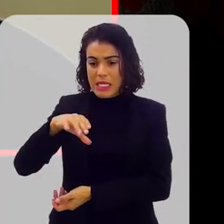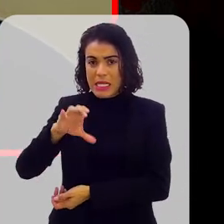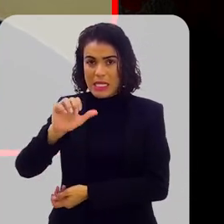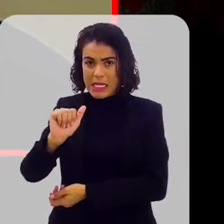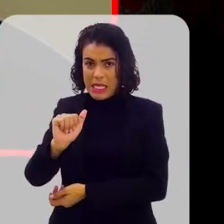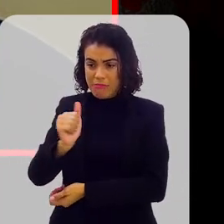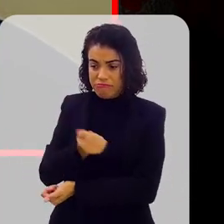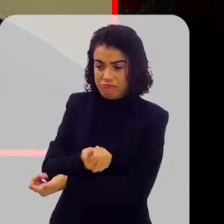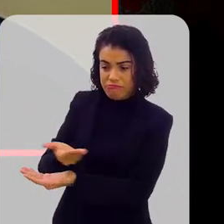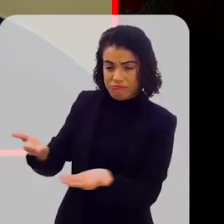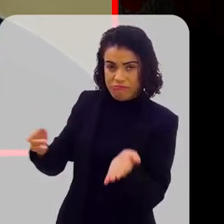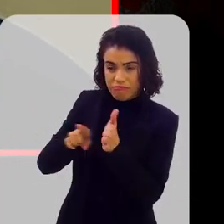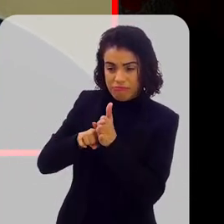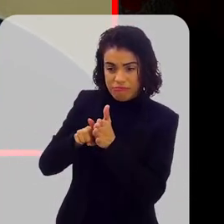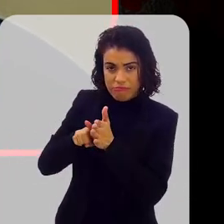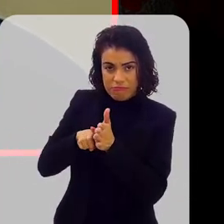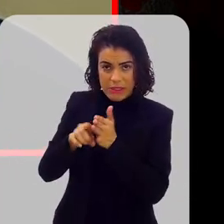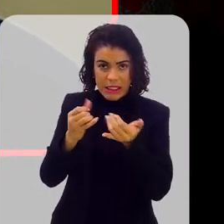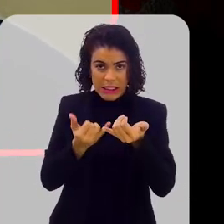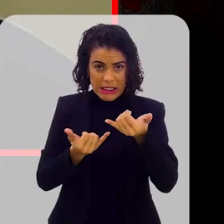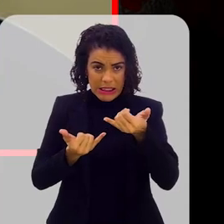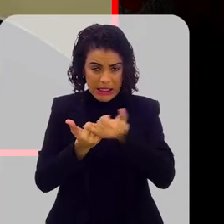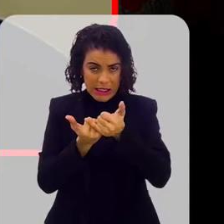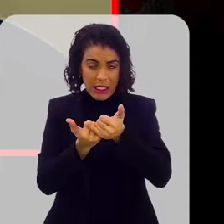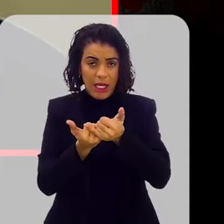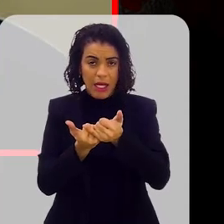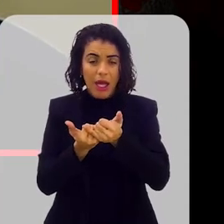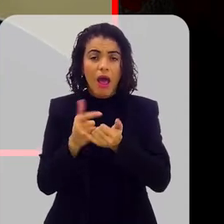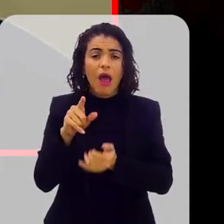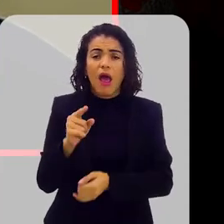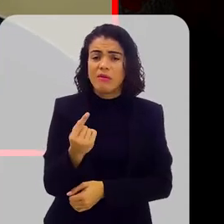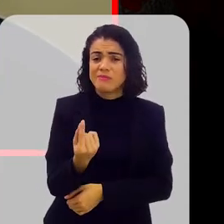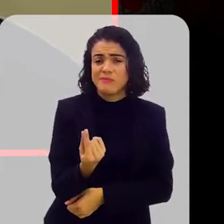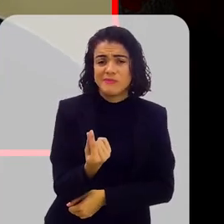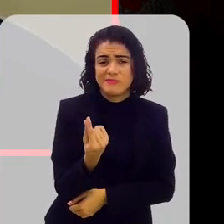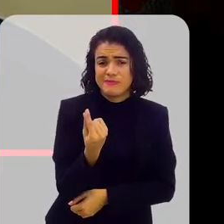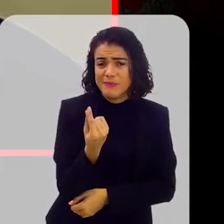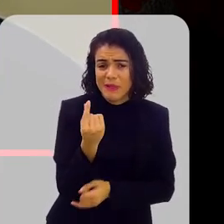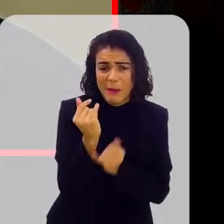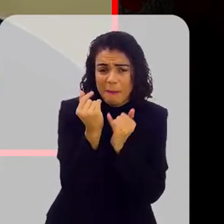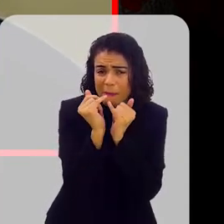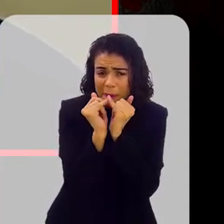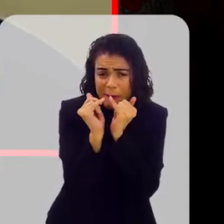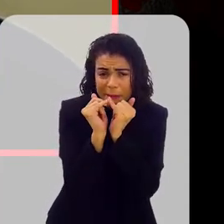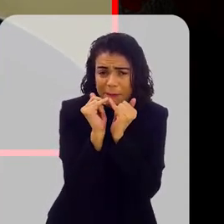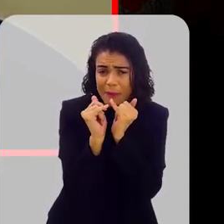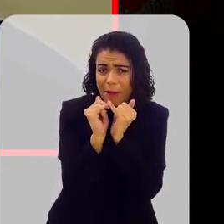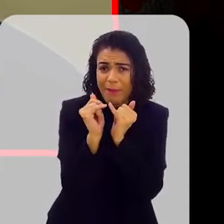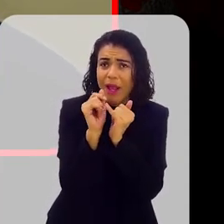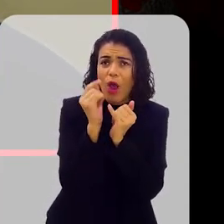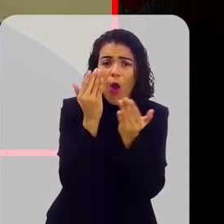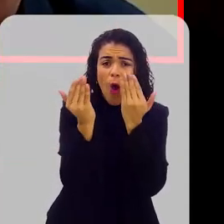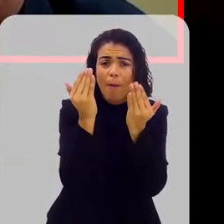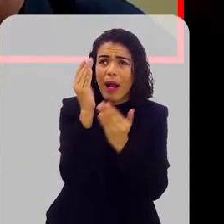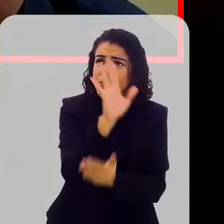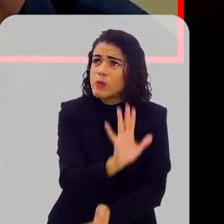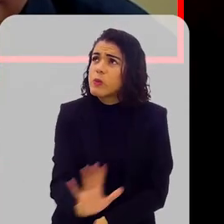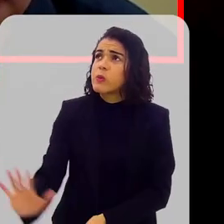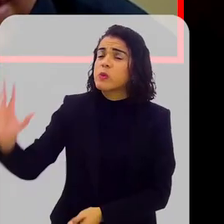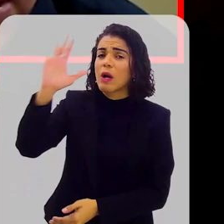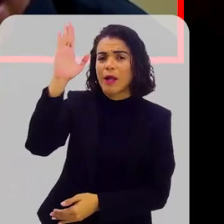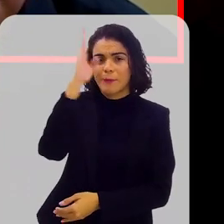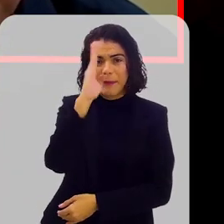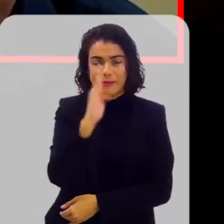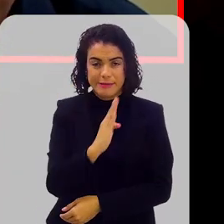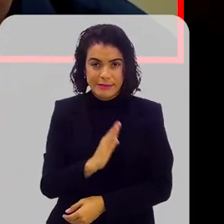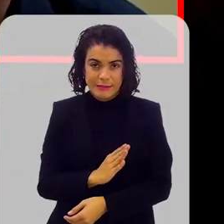saúde como o INCA de fazer colonoscopia de rastreamento, por exemplo, é um grão, né, dentro de um país do tamanho do nosso.